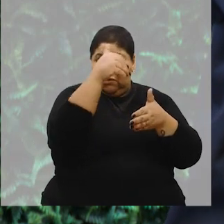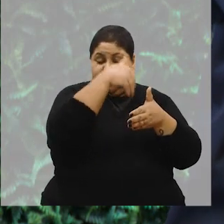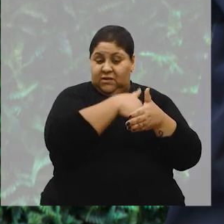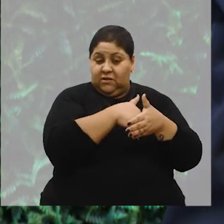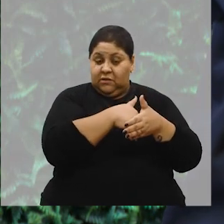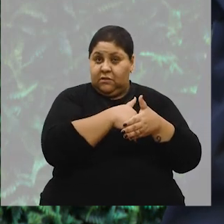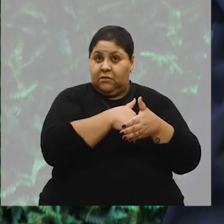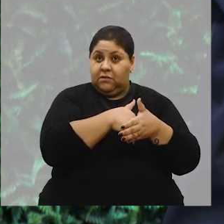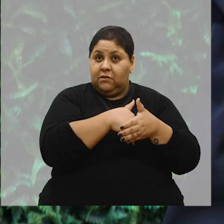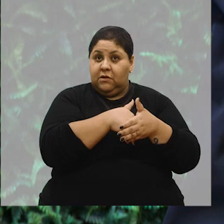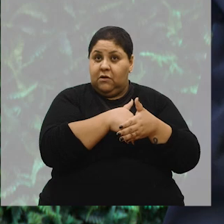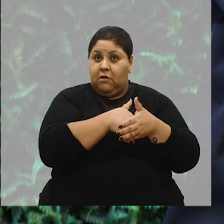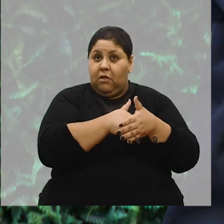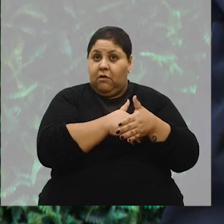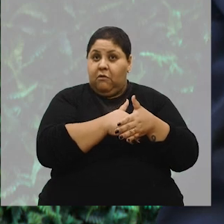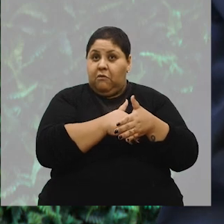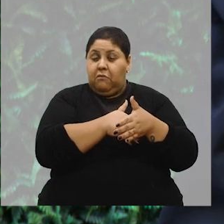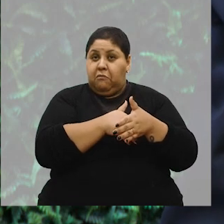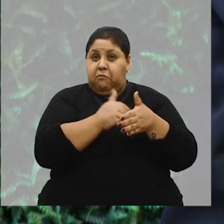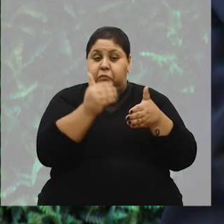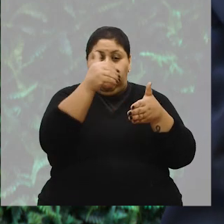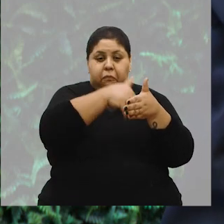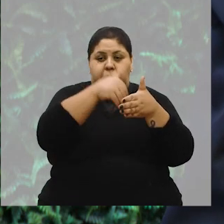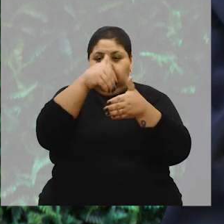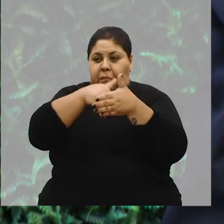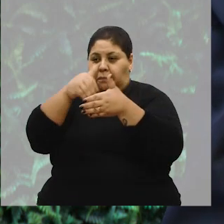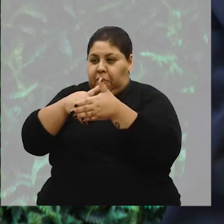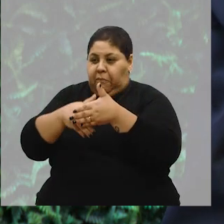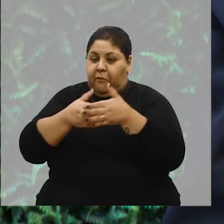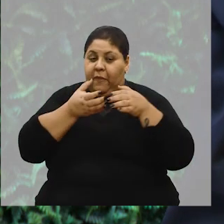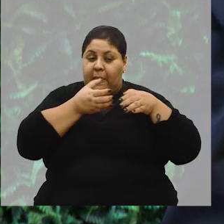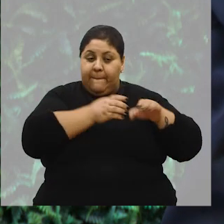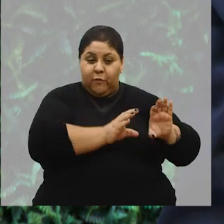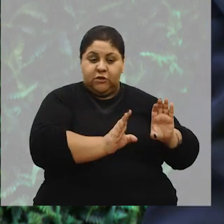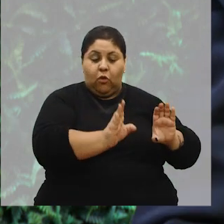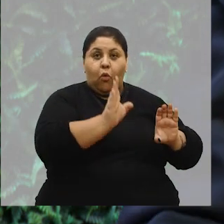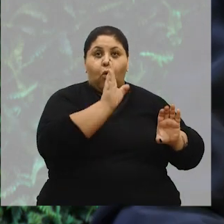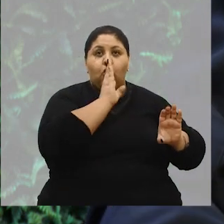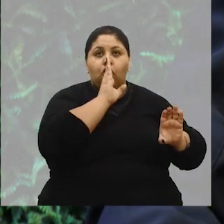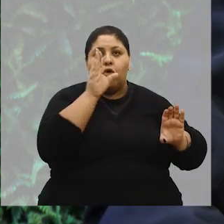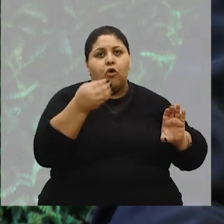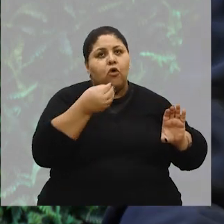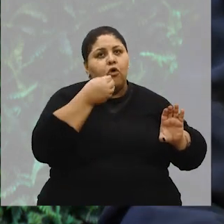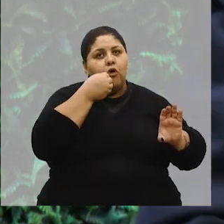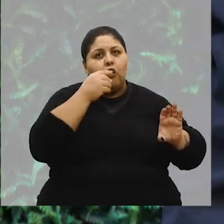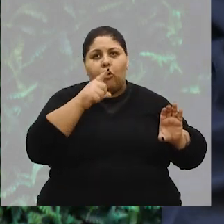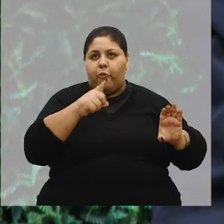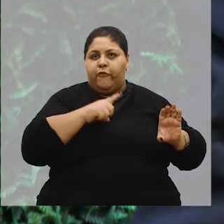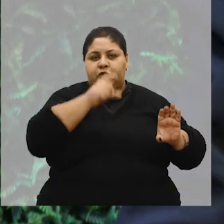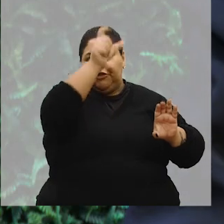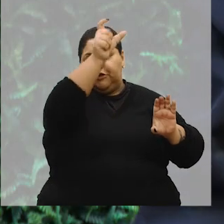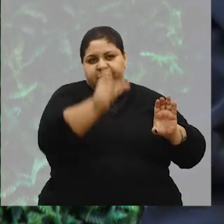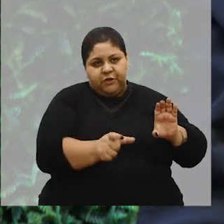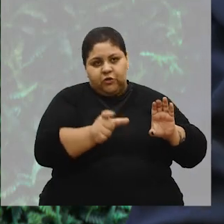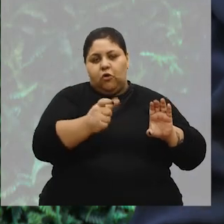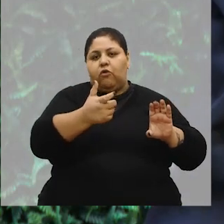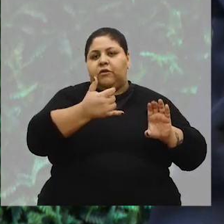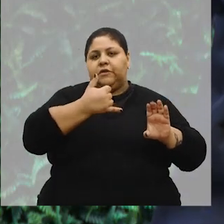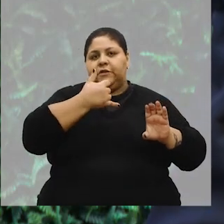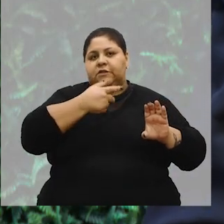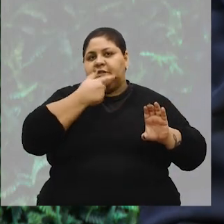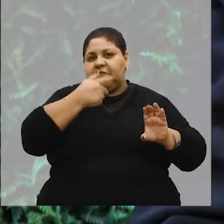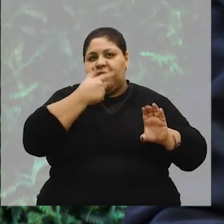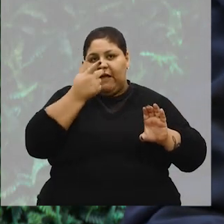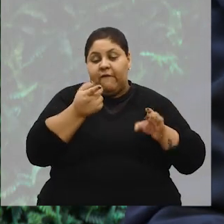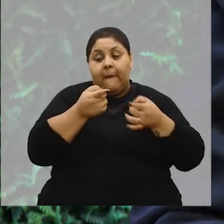aquele banho de voto da oposição silenciosa. Claro que tinha lá seus candidatos que se manifestavam, etc. e